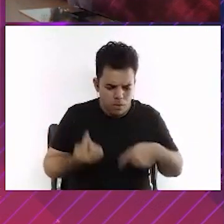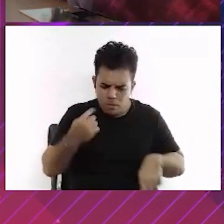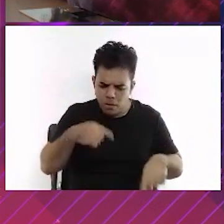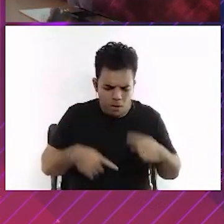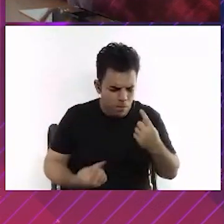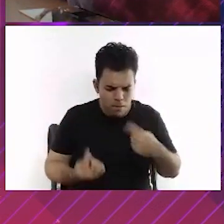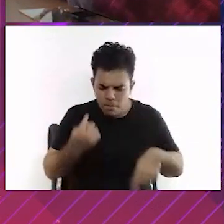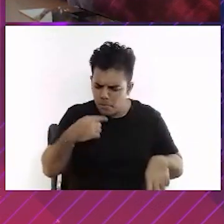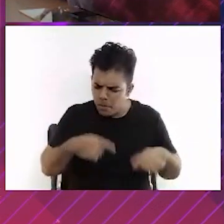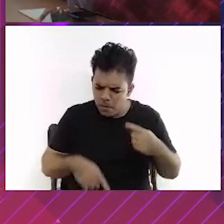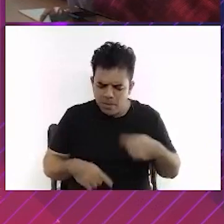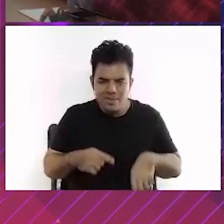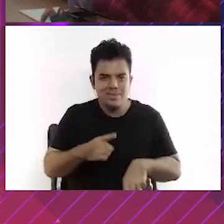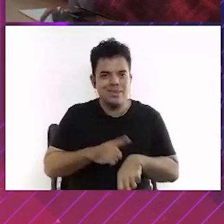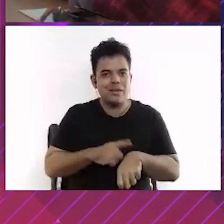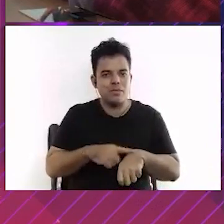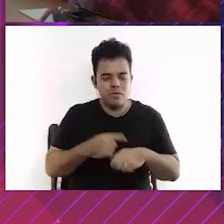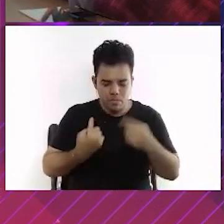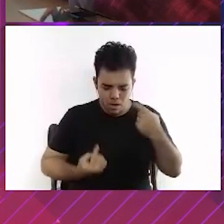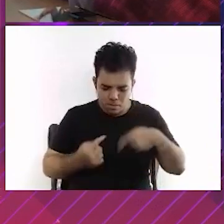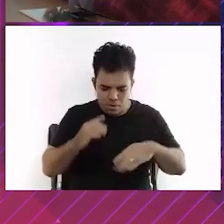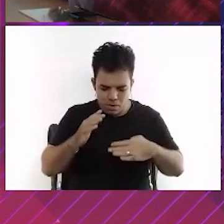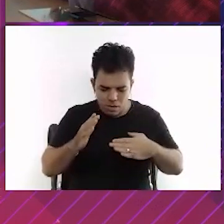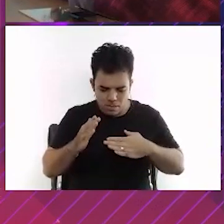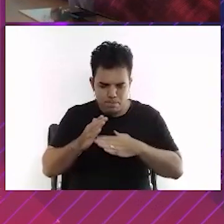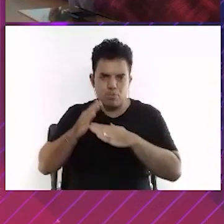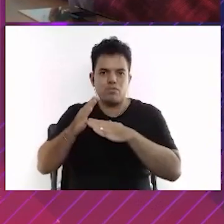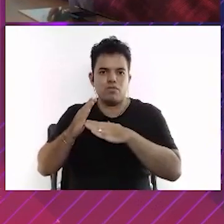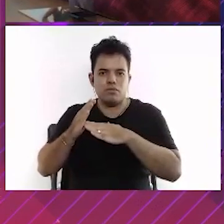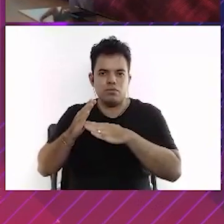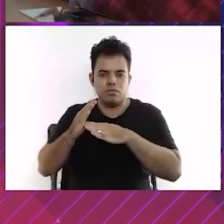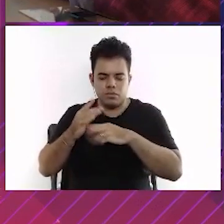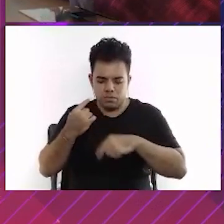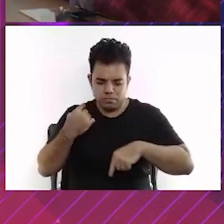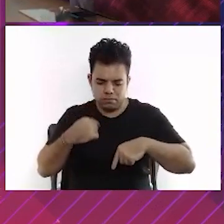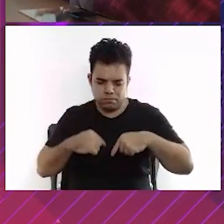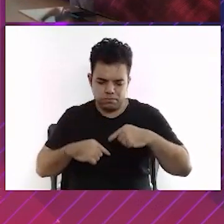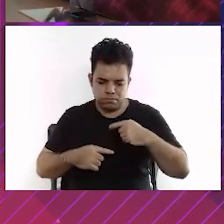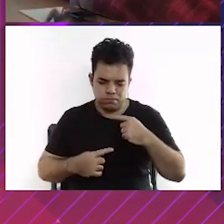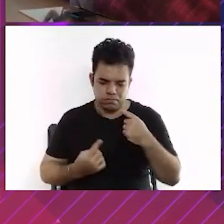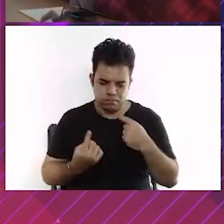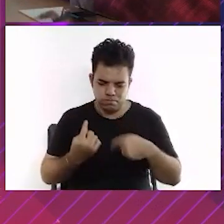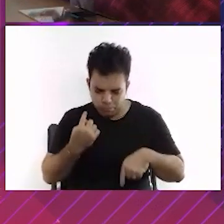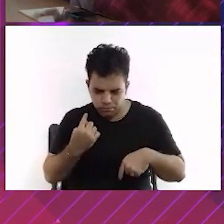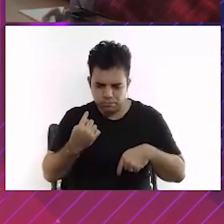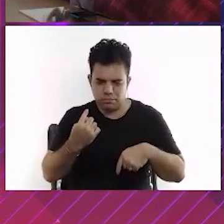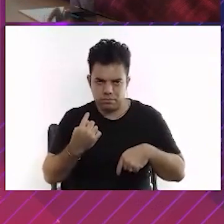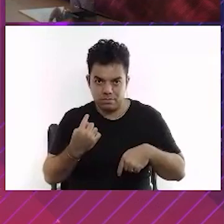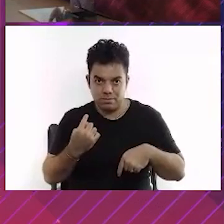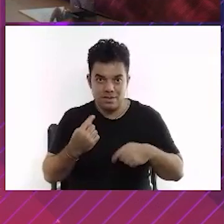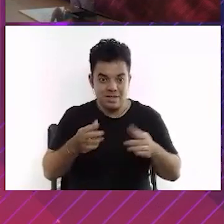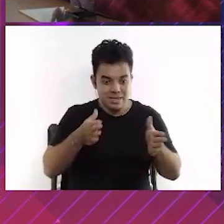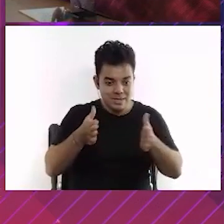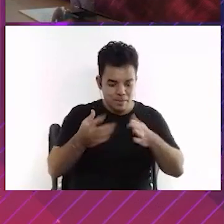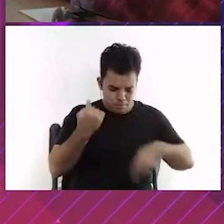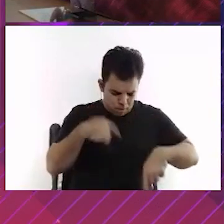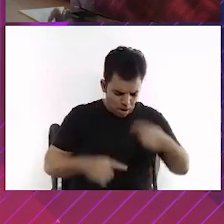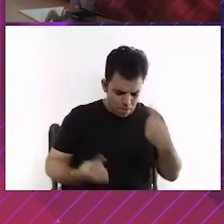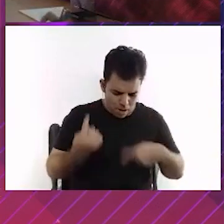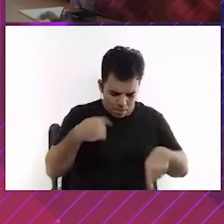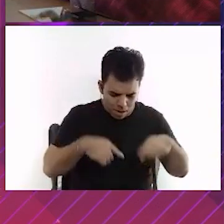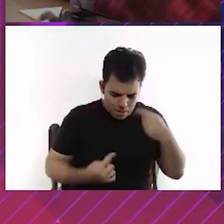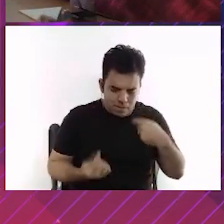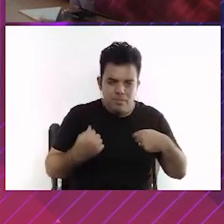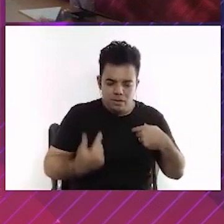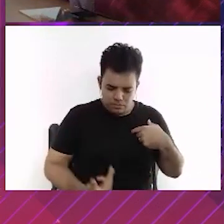funcionando por um certo período de tempo. E é esse time que faz com que haja a remoção dos órgãos e eles, vamos dizer assim,